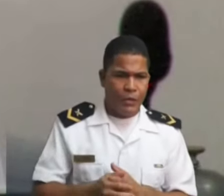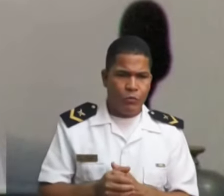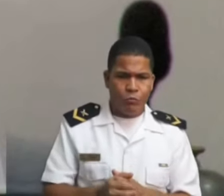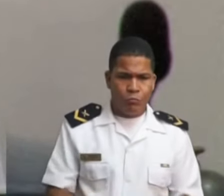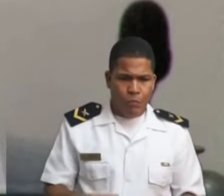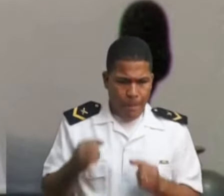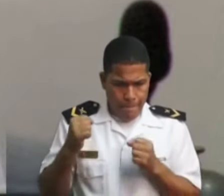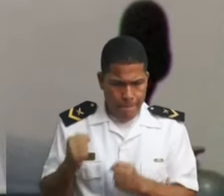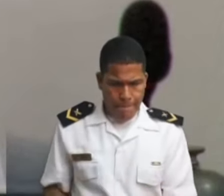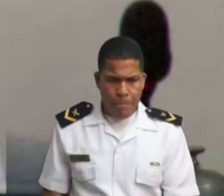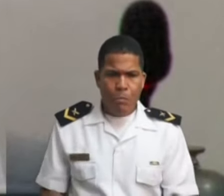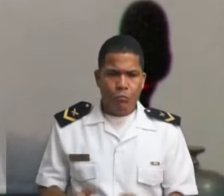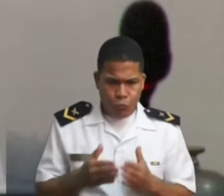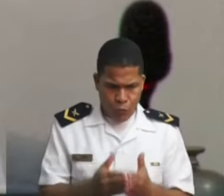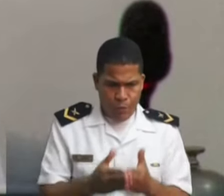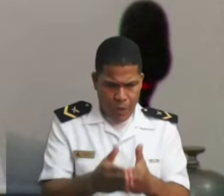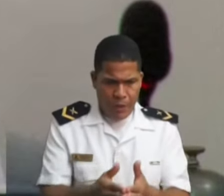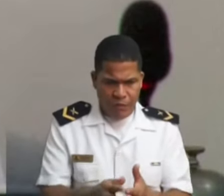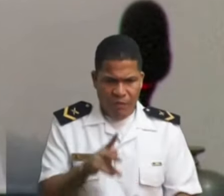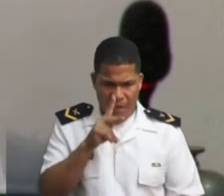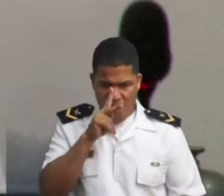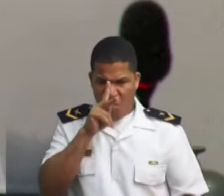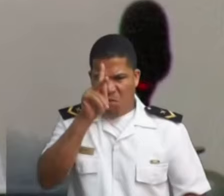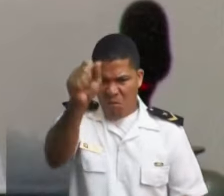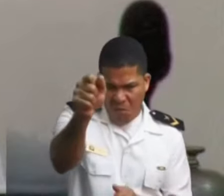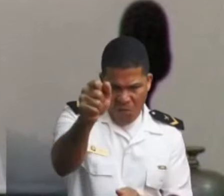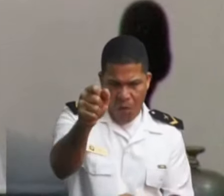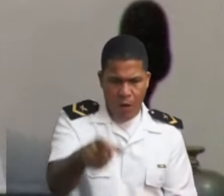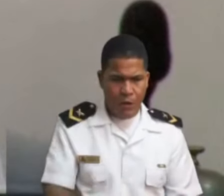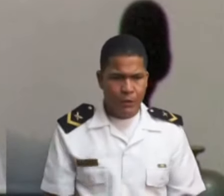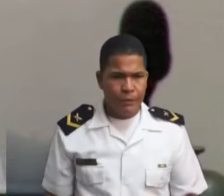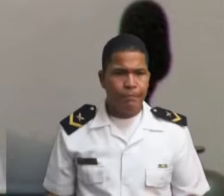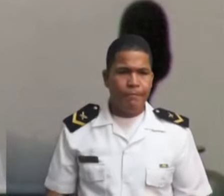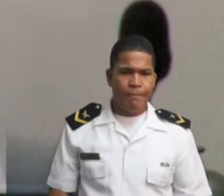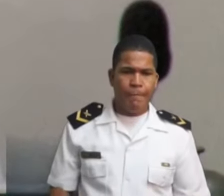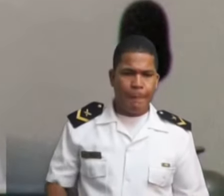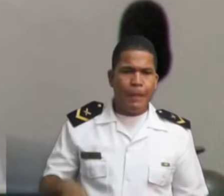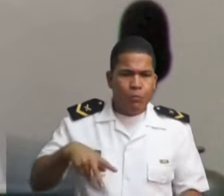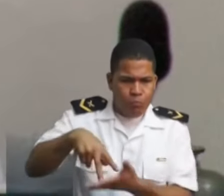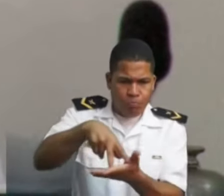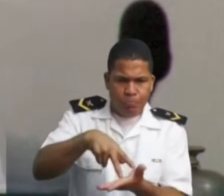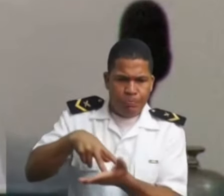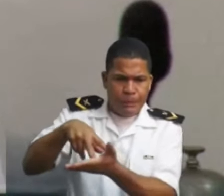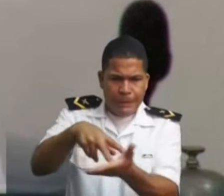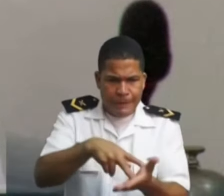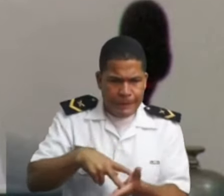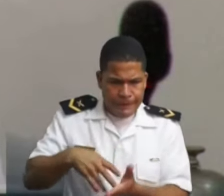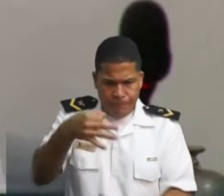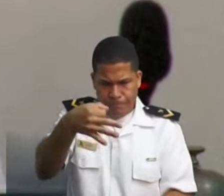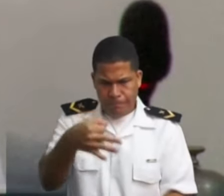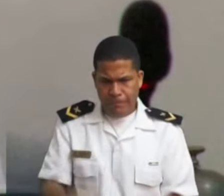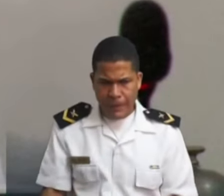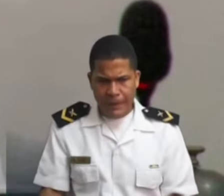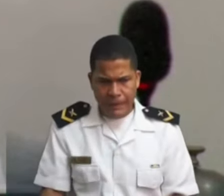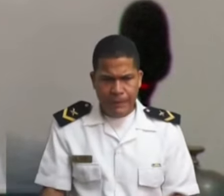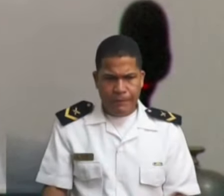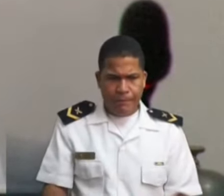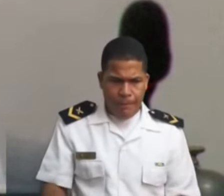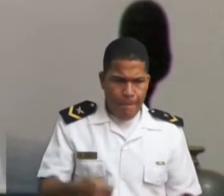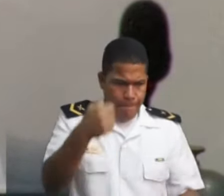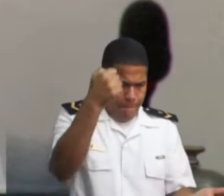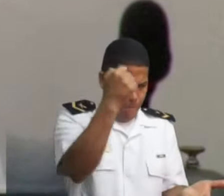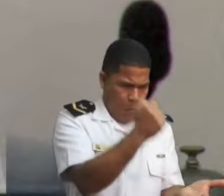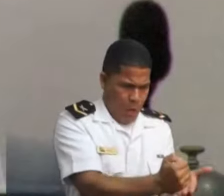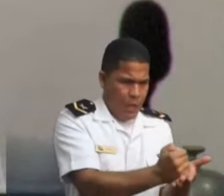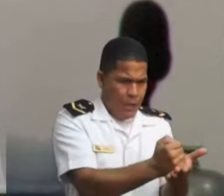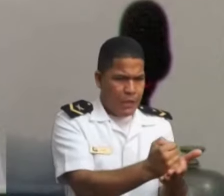poder marítimo cada vez mais forte. A manutenção proficiente dos registros de propriedade marítima especial